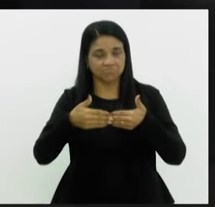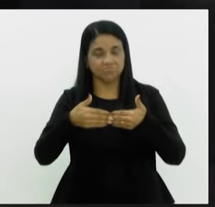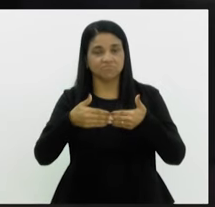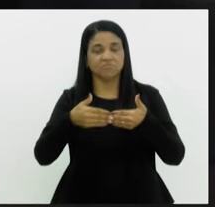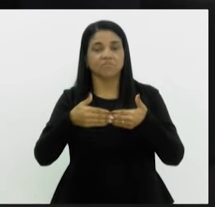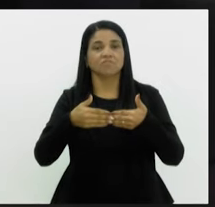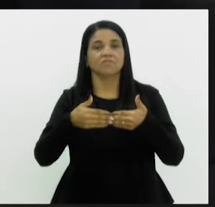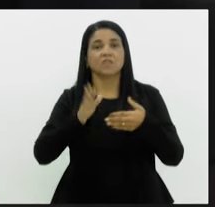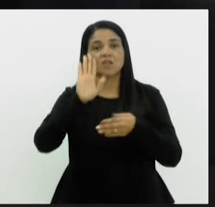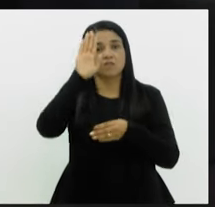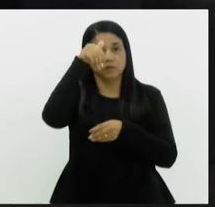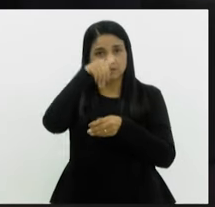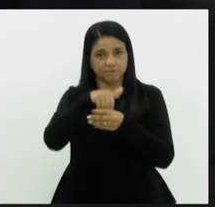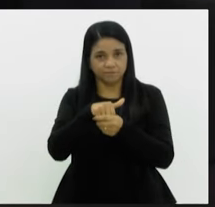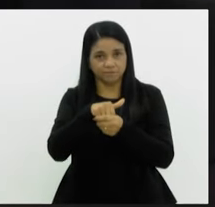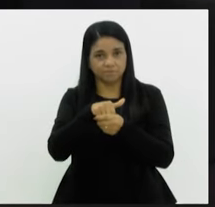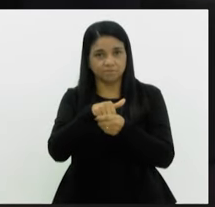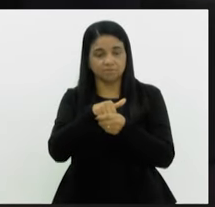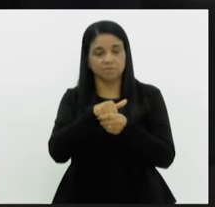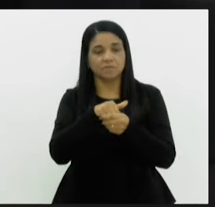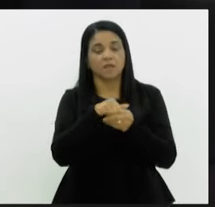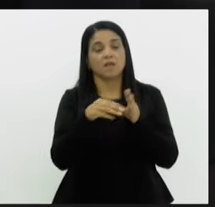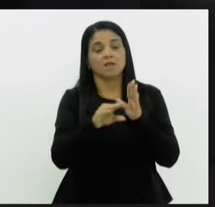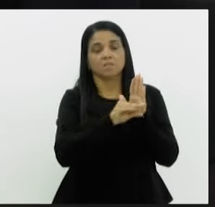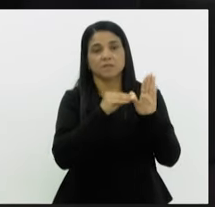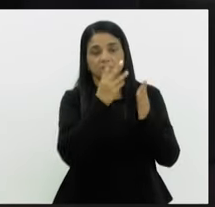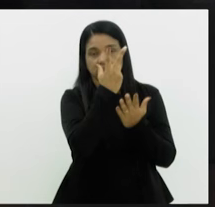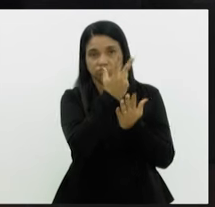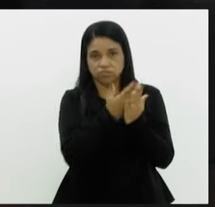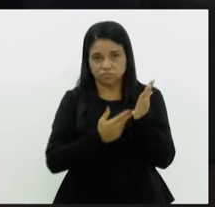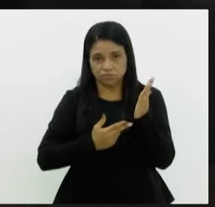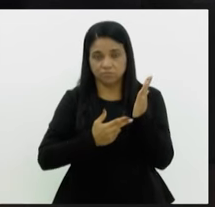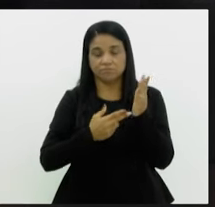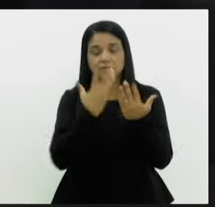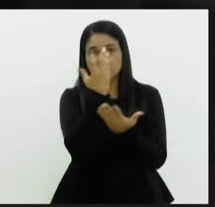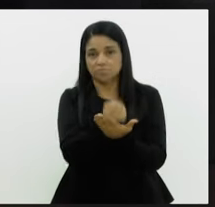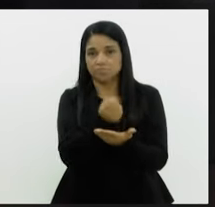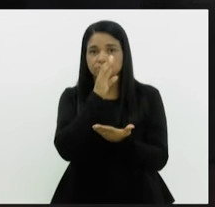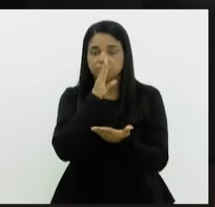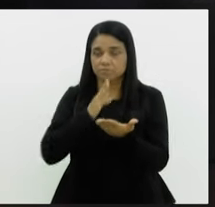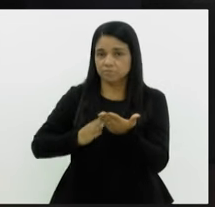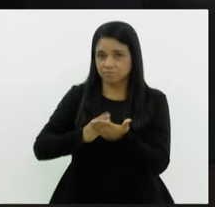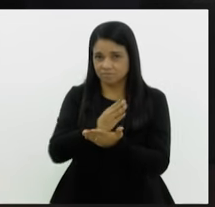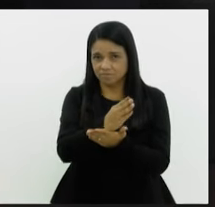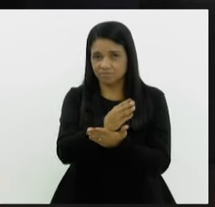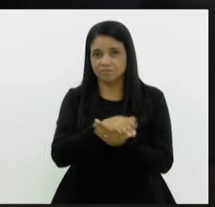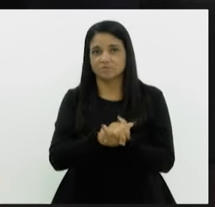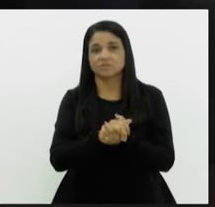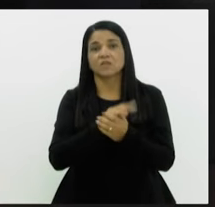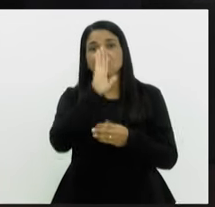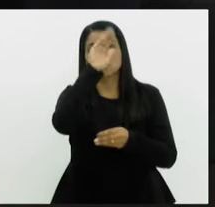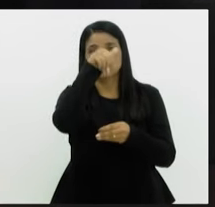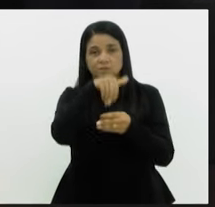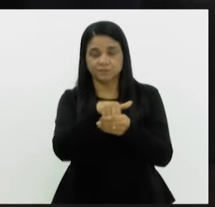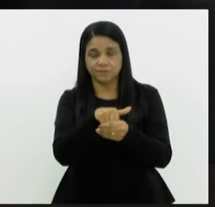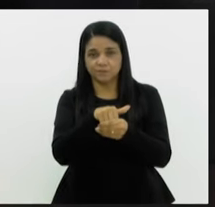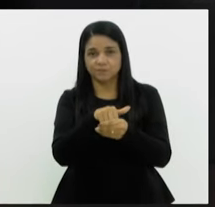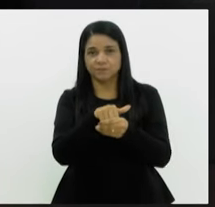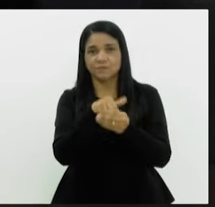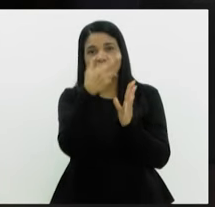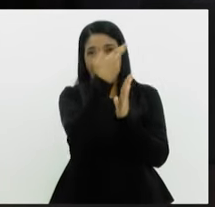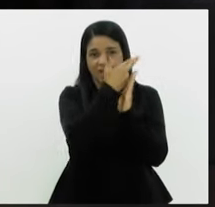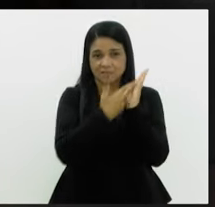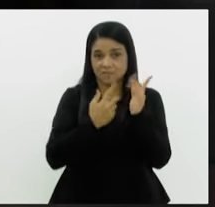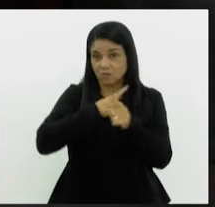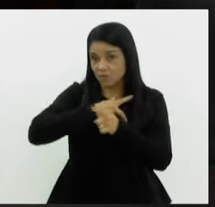discussão. Em votação, a emenda de redação. Os senhores que aprovam permaneçam como estão. Aprovado. Em votação, a